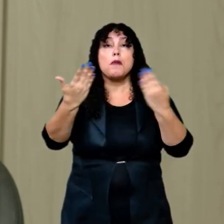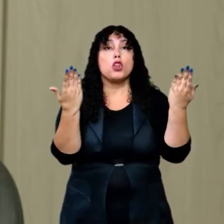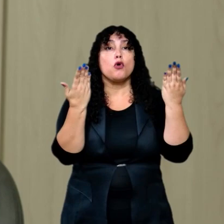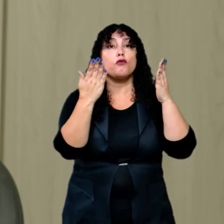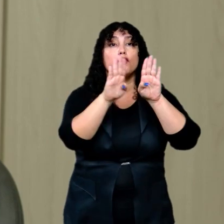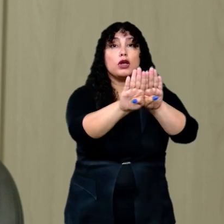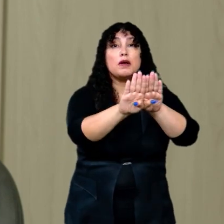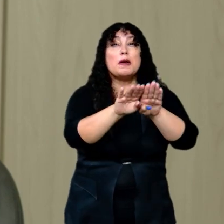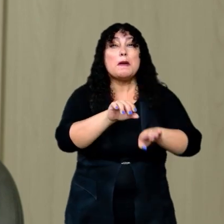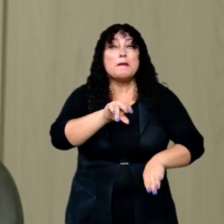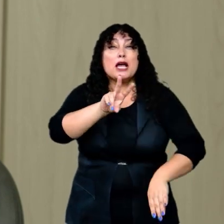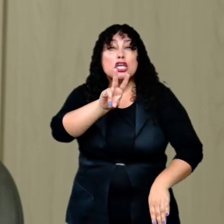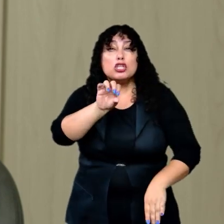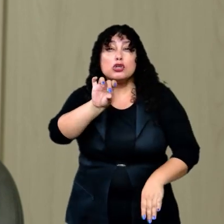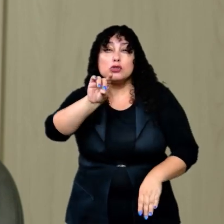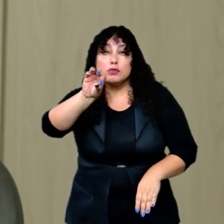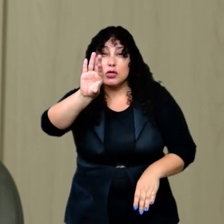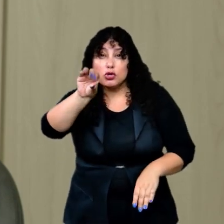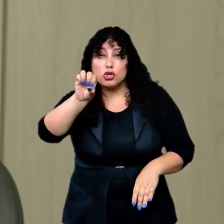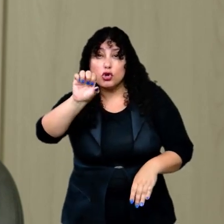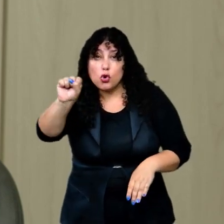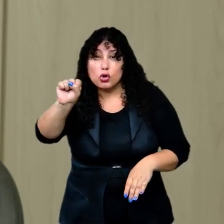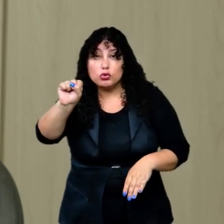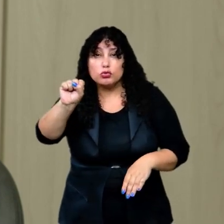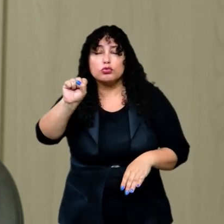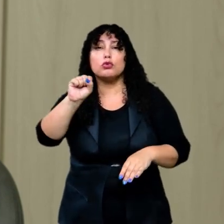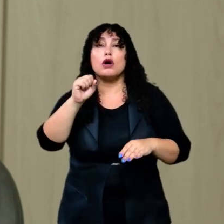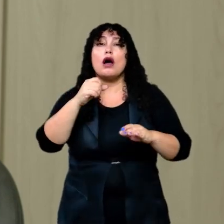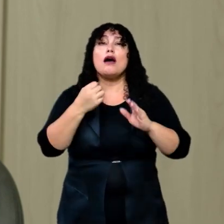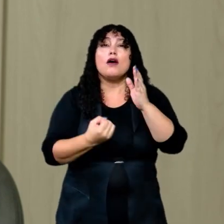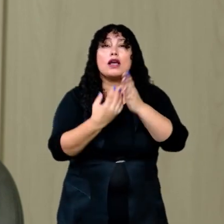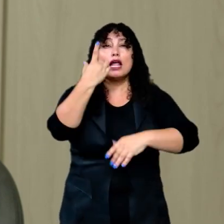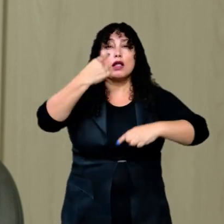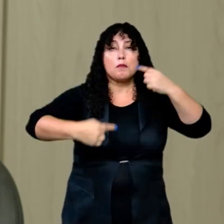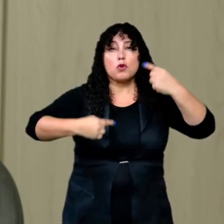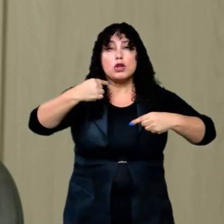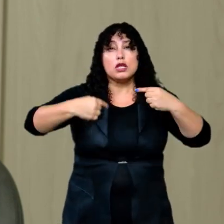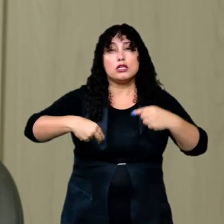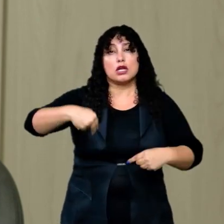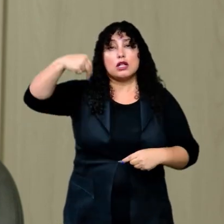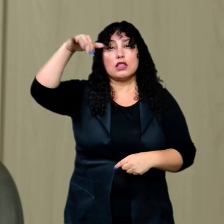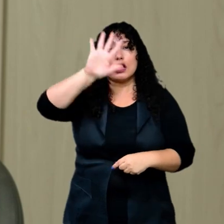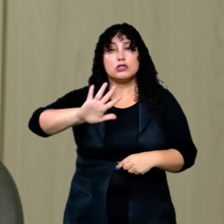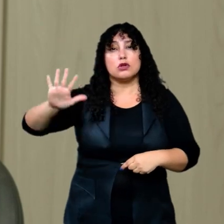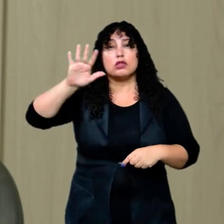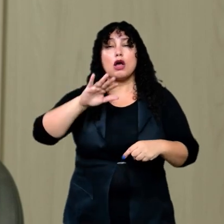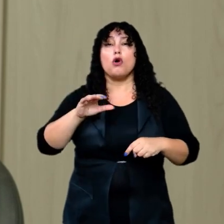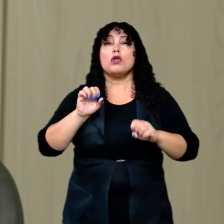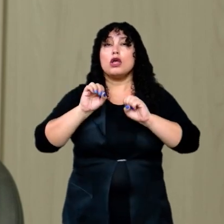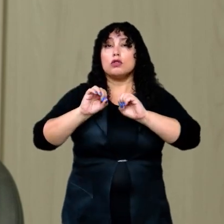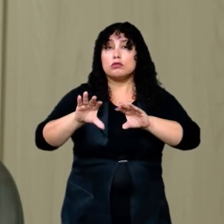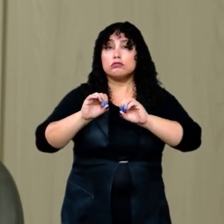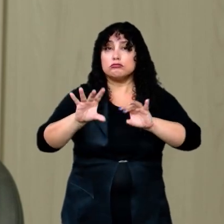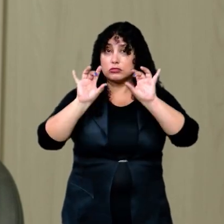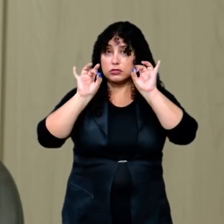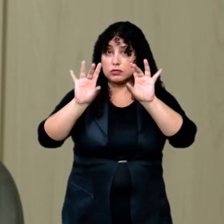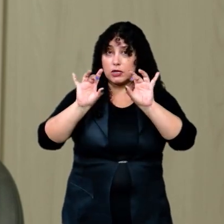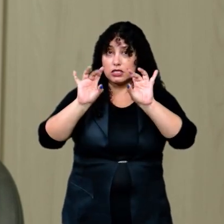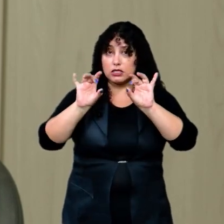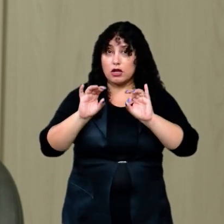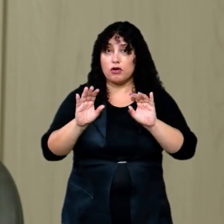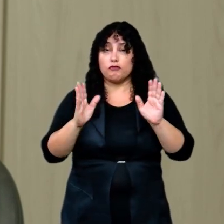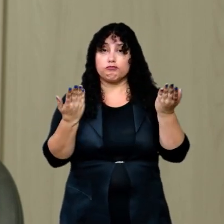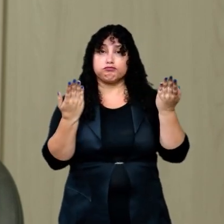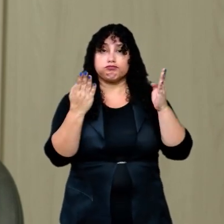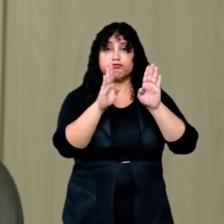Mas em 2008, quando foi criada a Política Nacional, né, da Educação Especial,